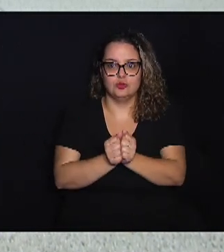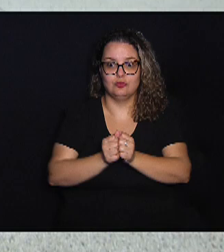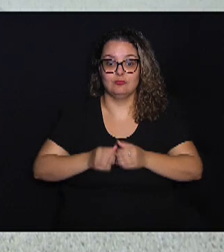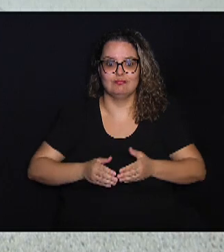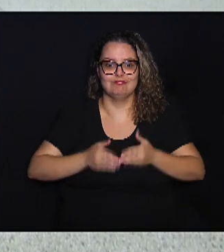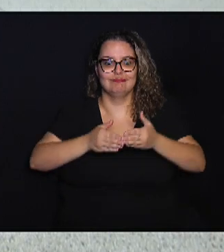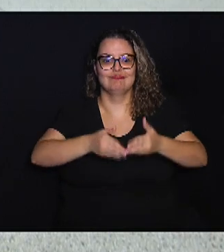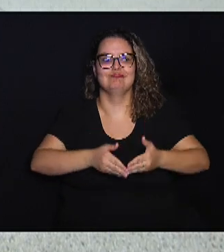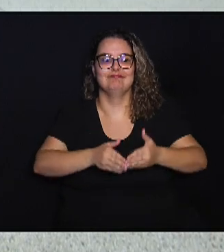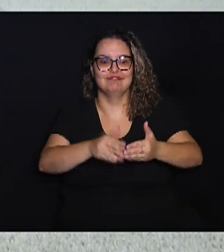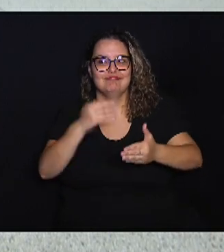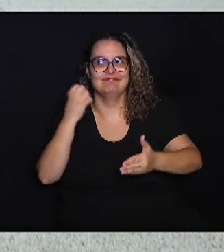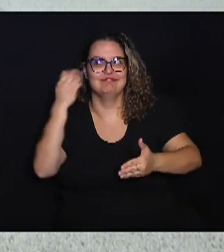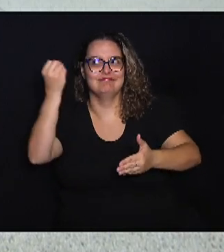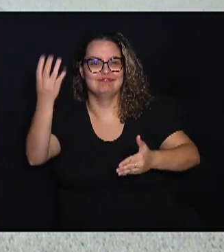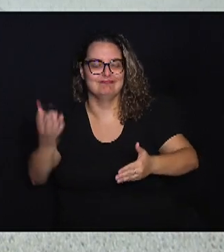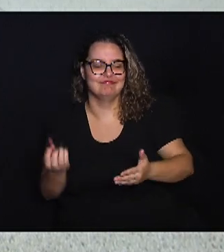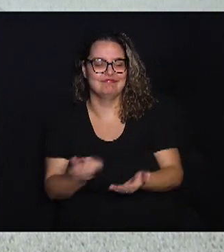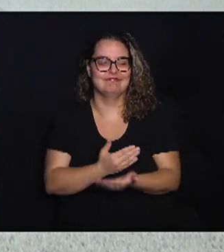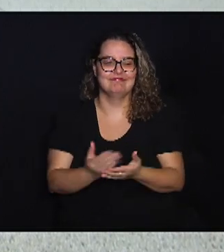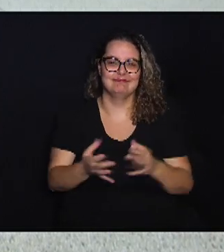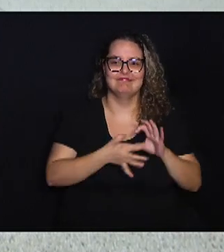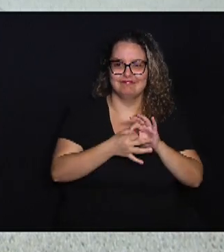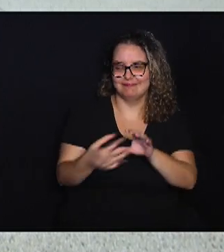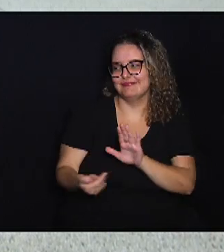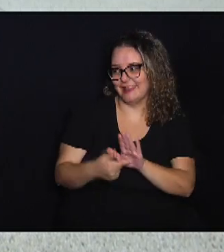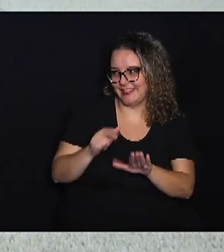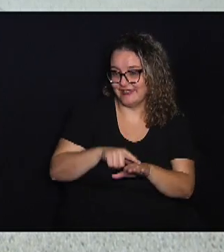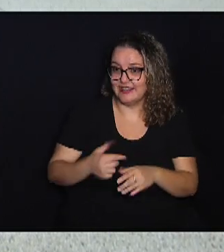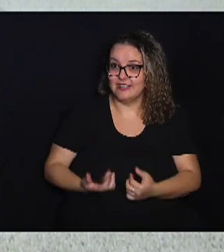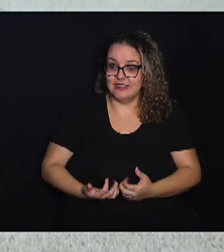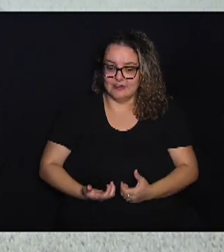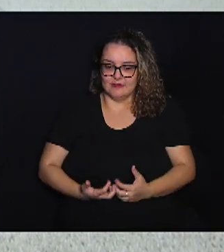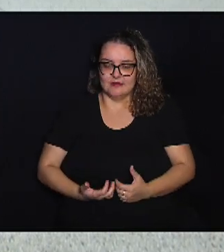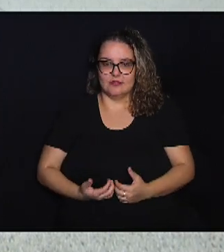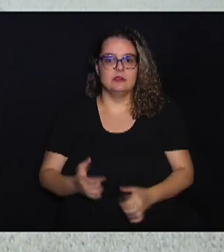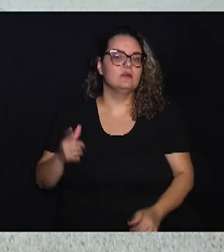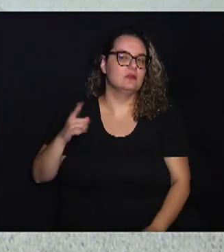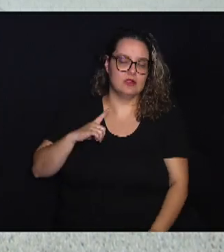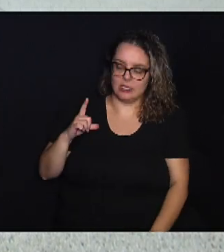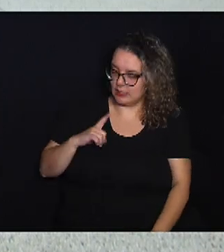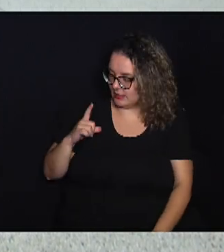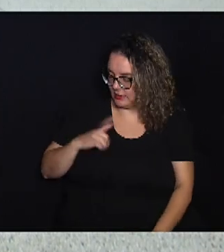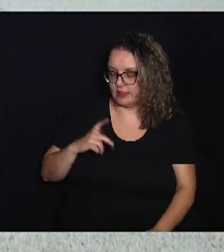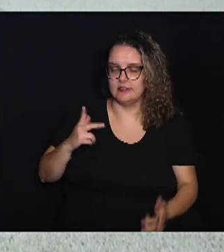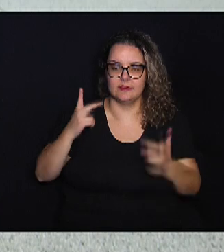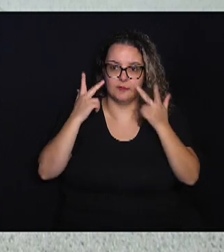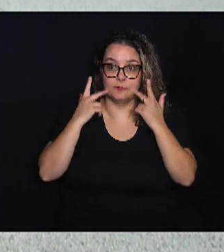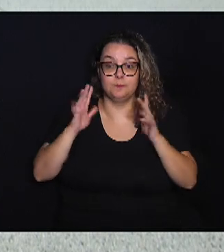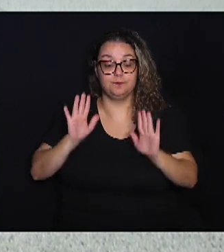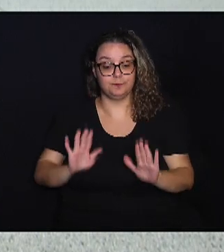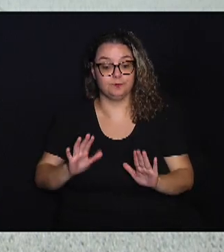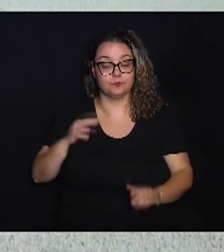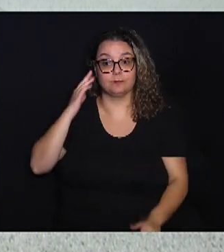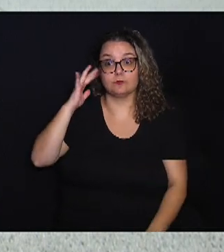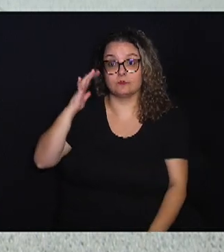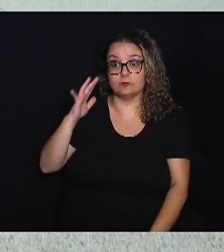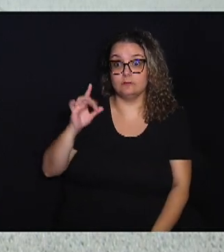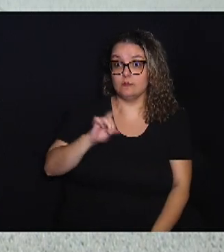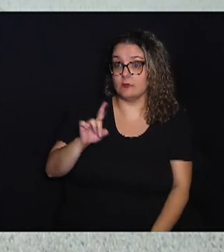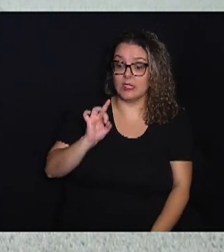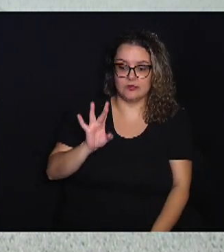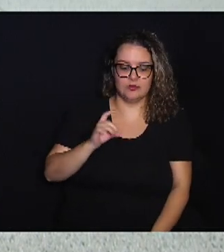estar começando um novo ciclo, né? Então, esse frio na barriga, ele vai existir, mas eles têm que pensar que não são só